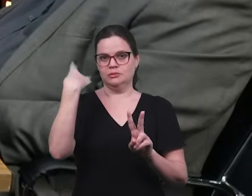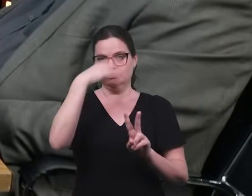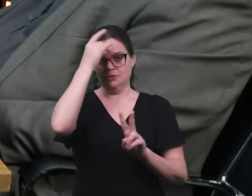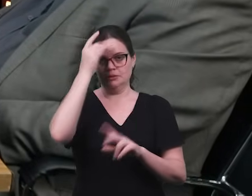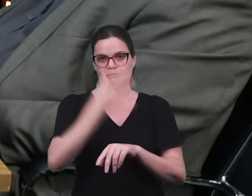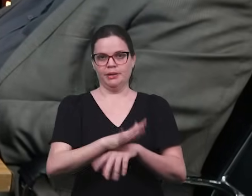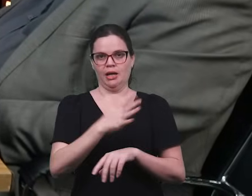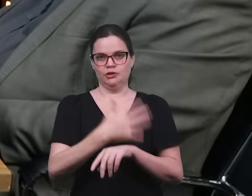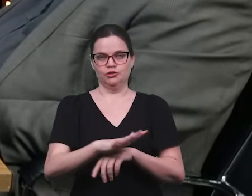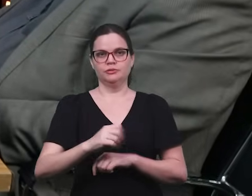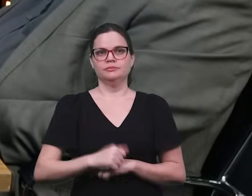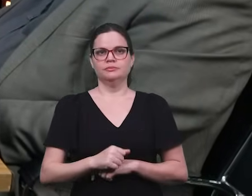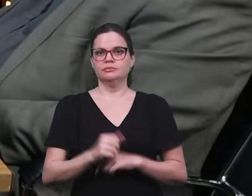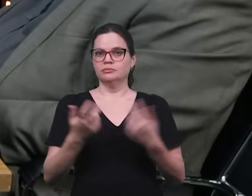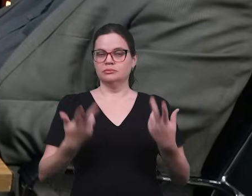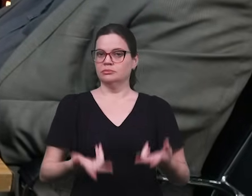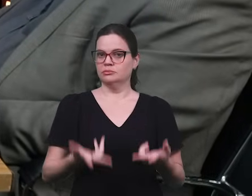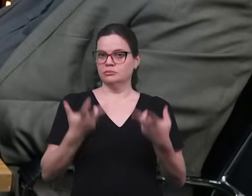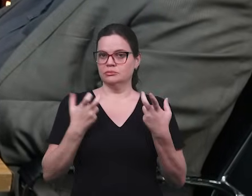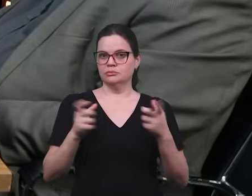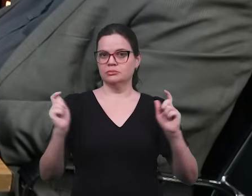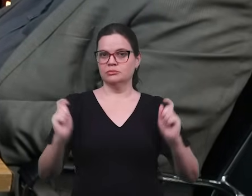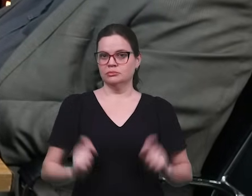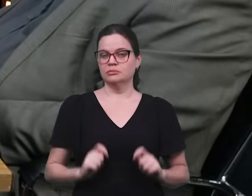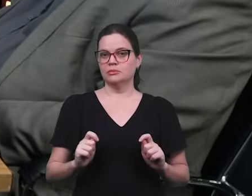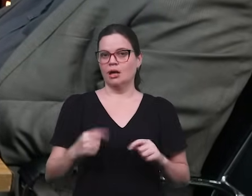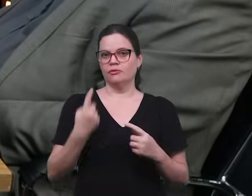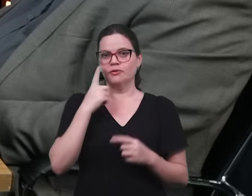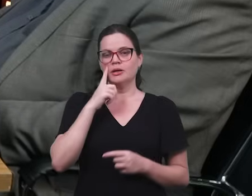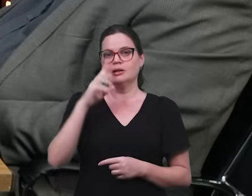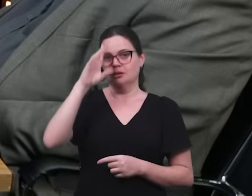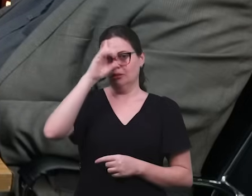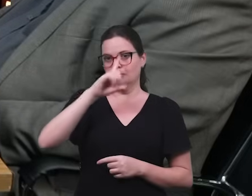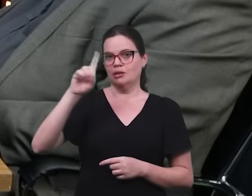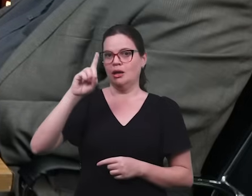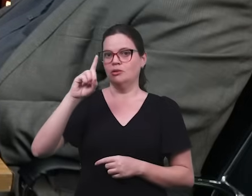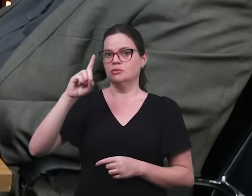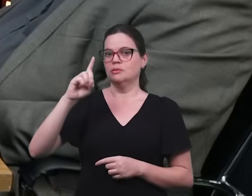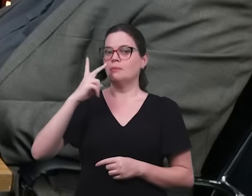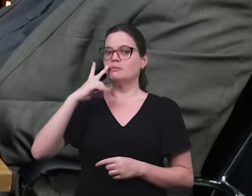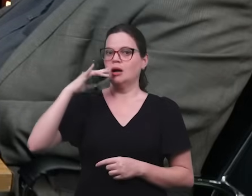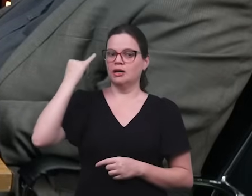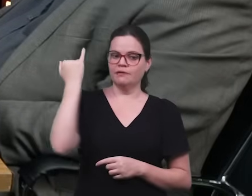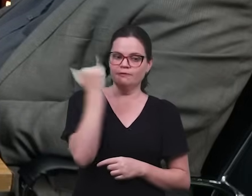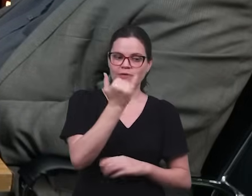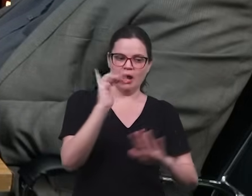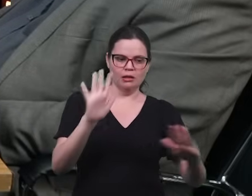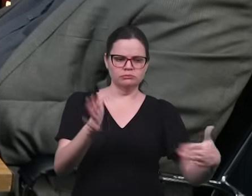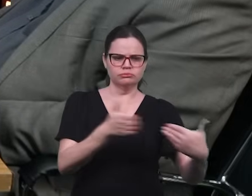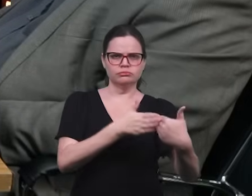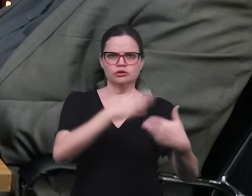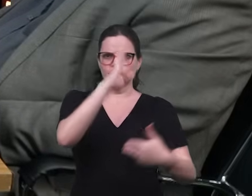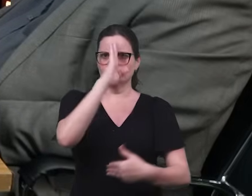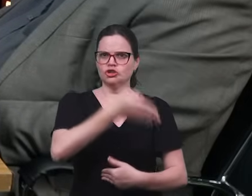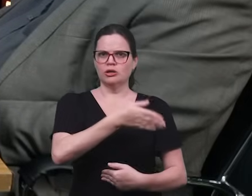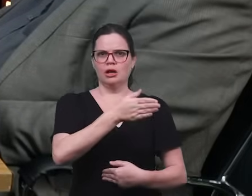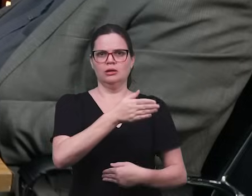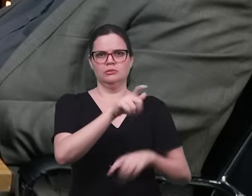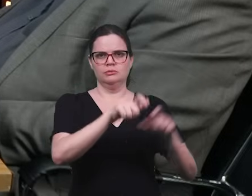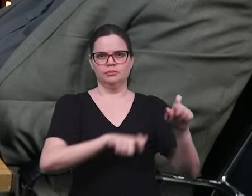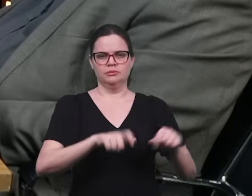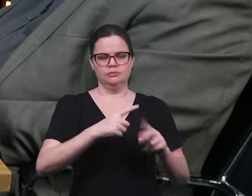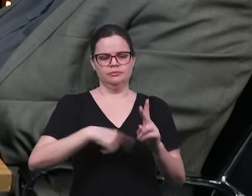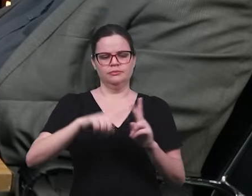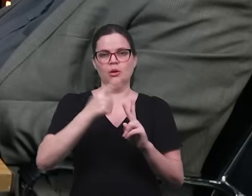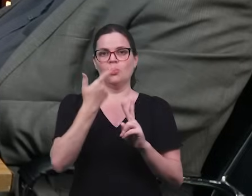prática, que se percebe em Deus falando diretamente com o homem. Uma delas prática. E